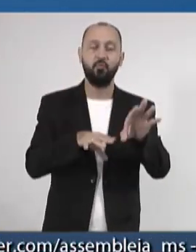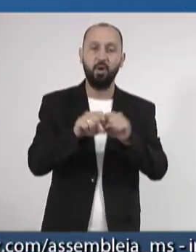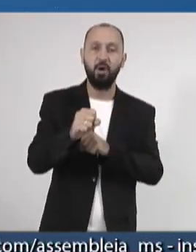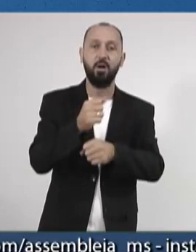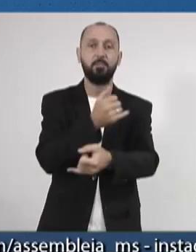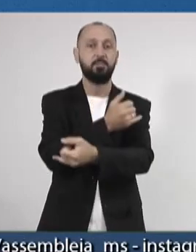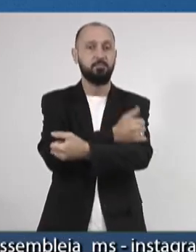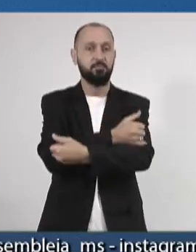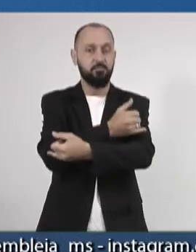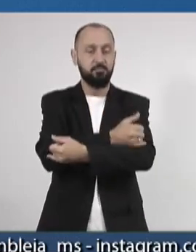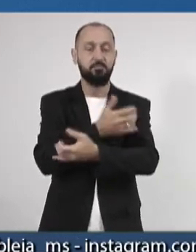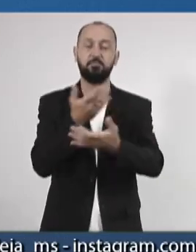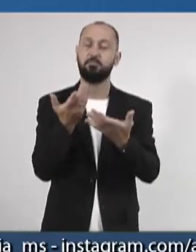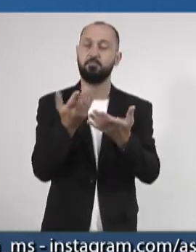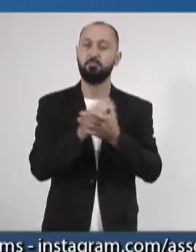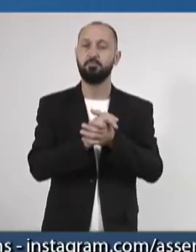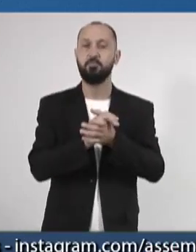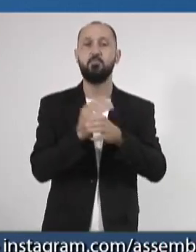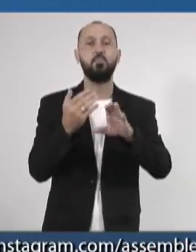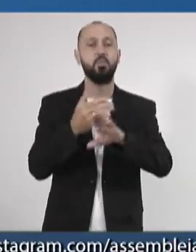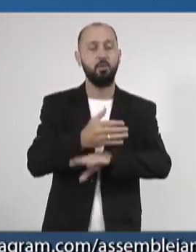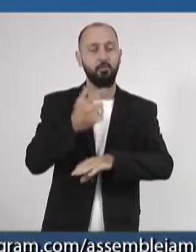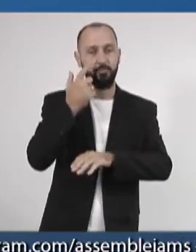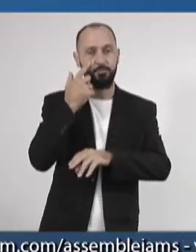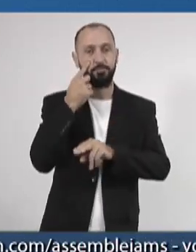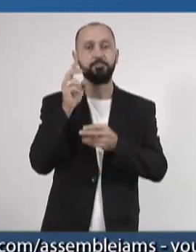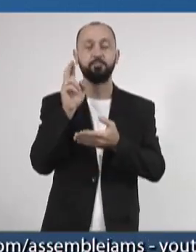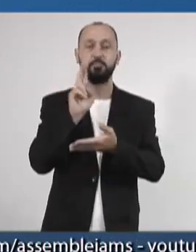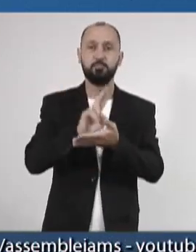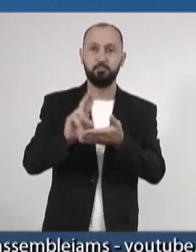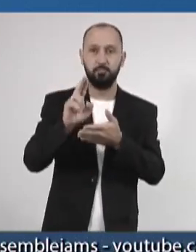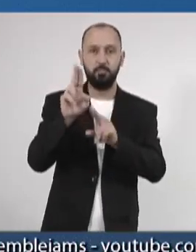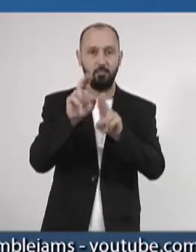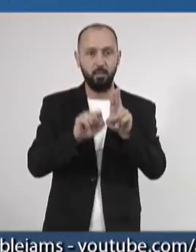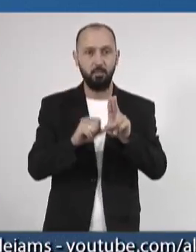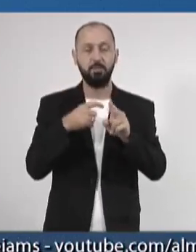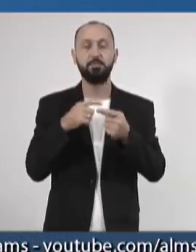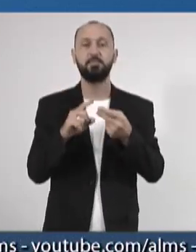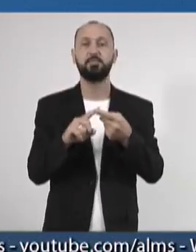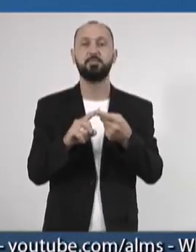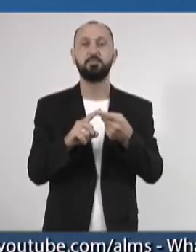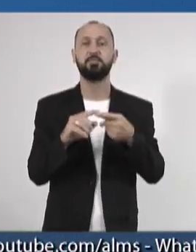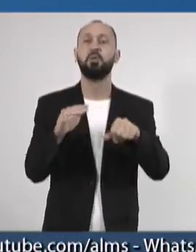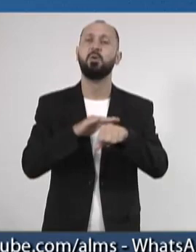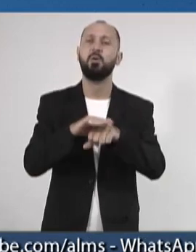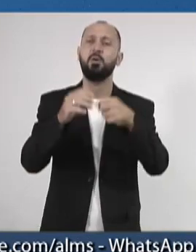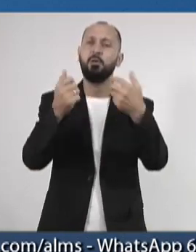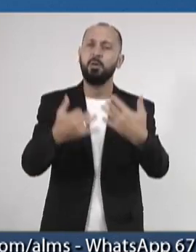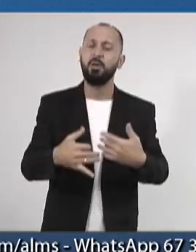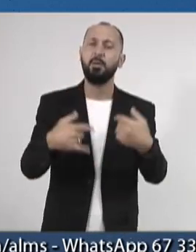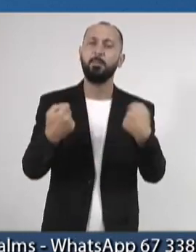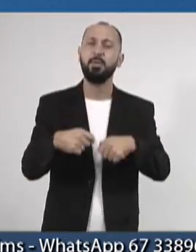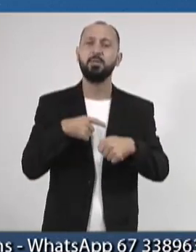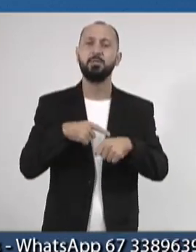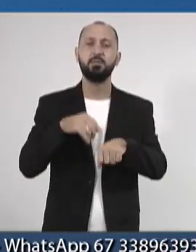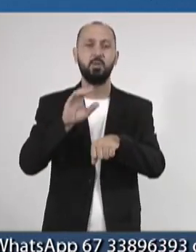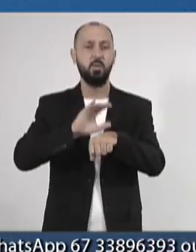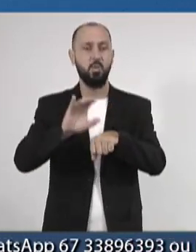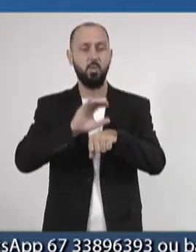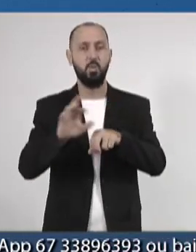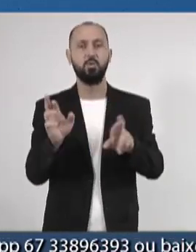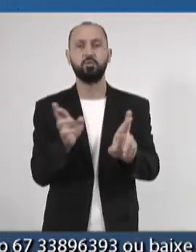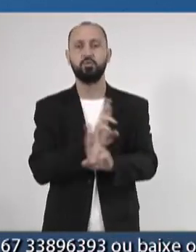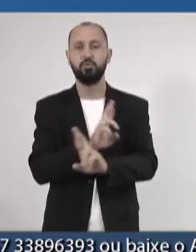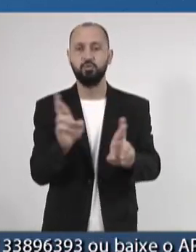de obra. Estive na UEMS, lá em Jardim, e no Instituto Federal, comentei com eles, é preciso ter um curso de